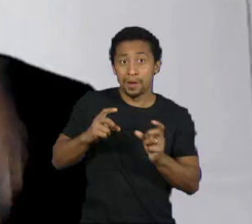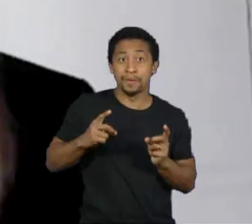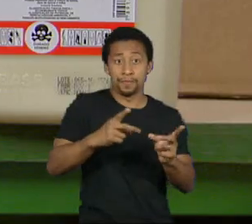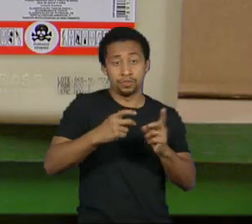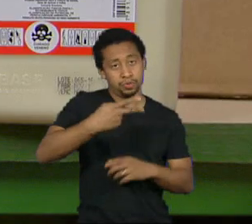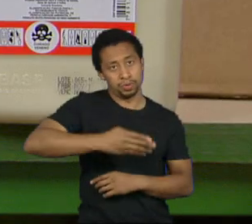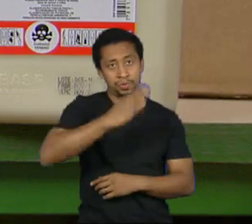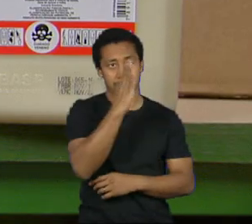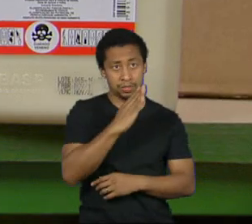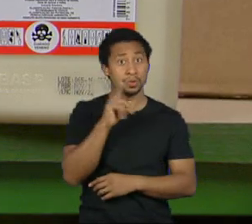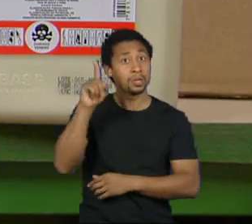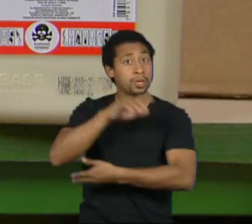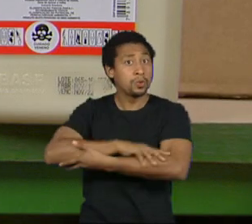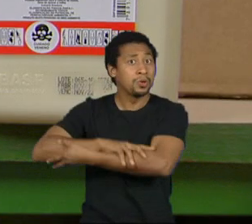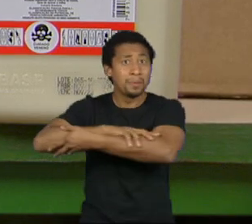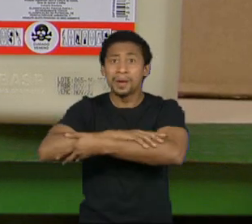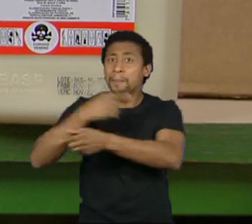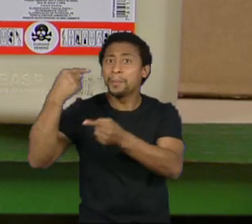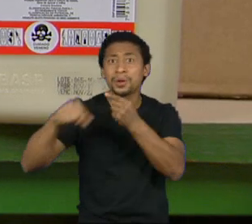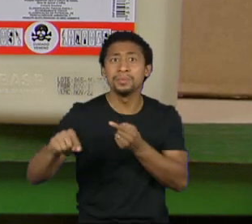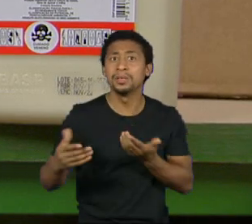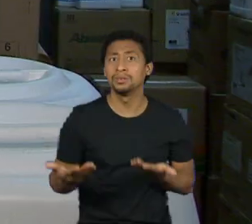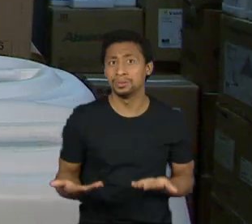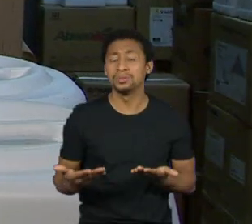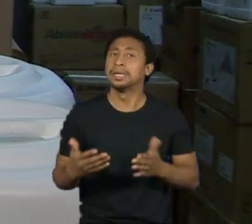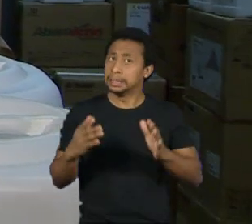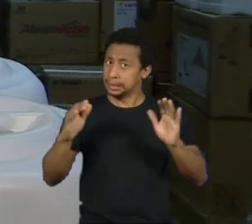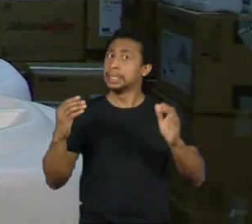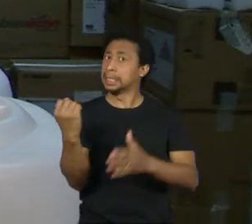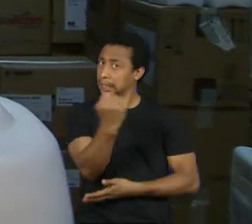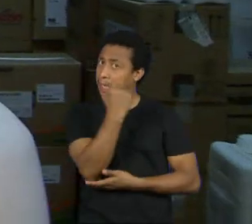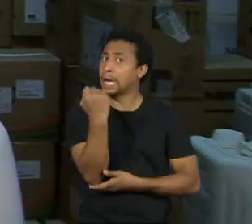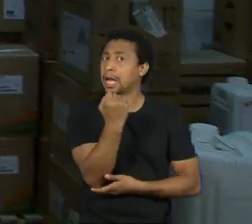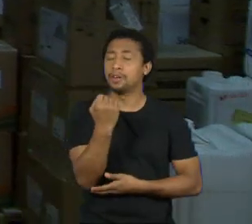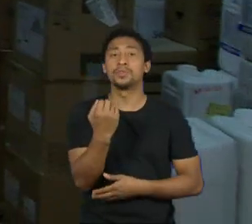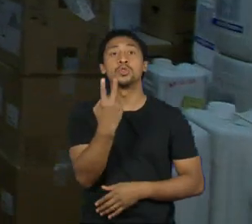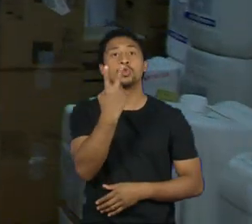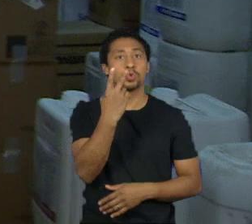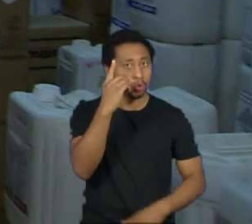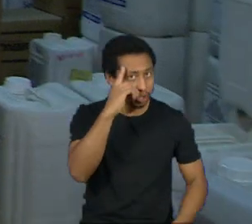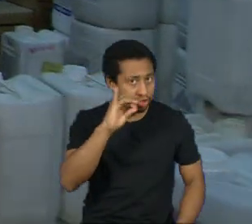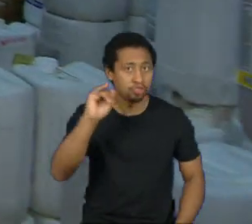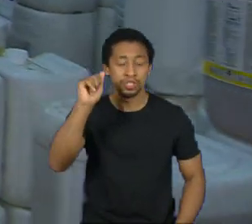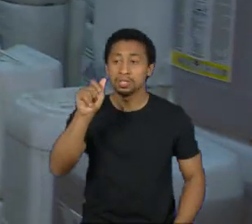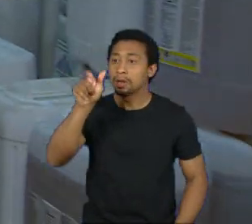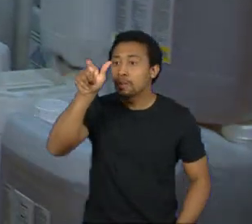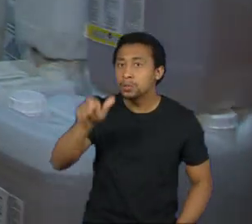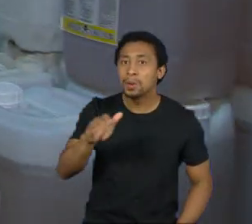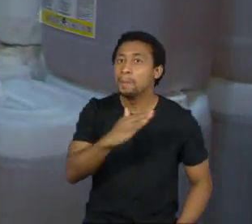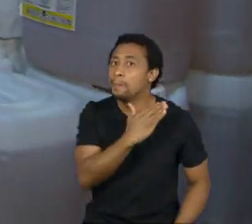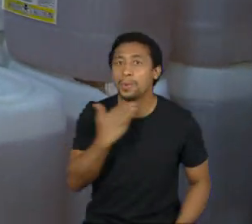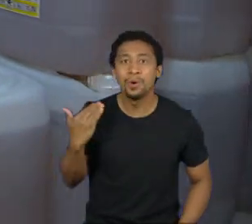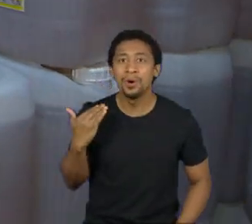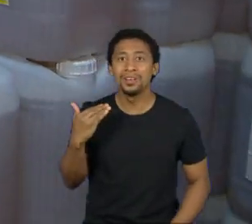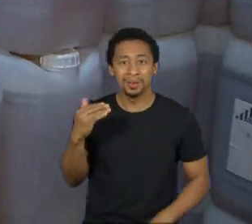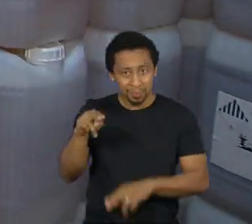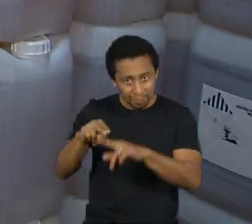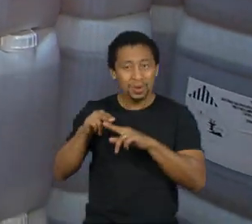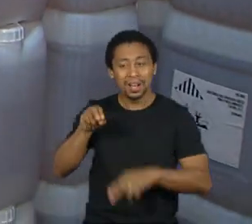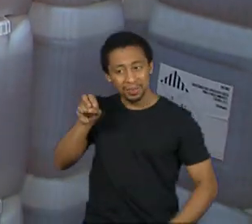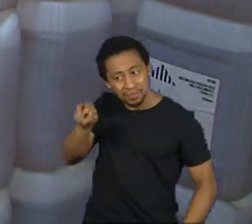Europeia. Isso é muito grave. Isso tem feito com que a cada 2 dias uma pessoa morra no Brasil intoxicada com